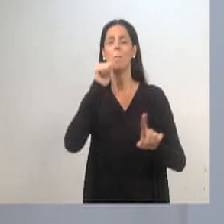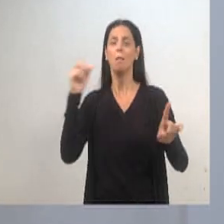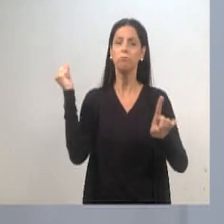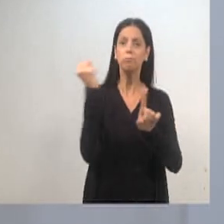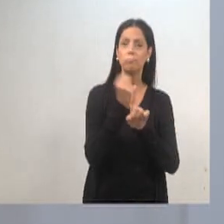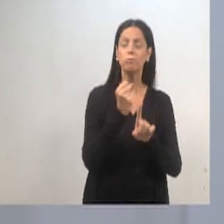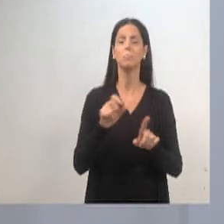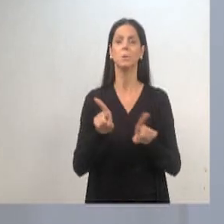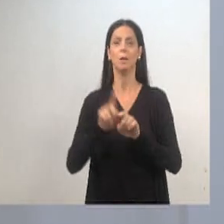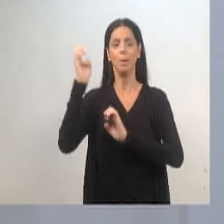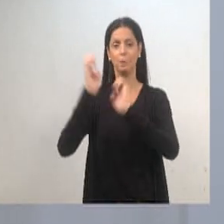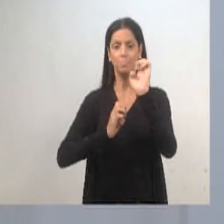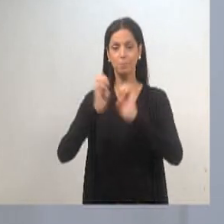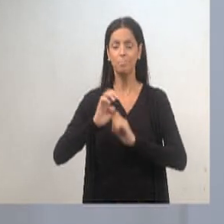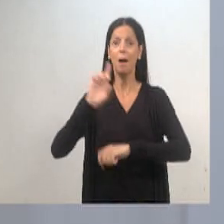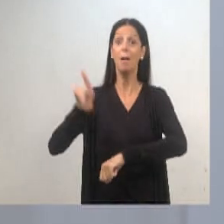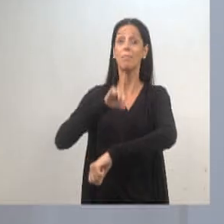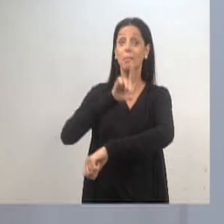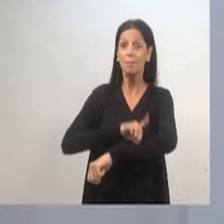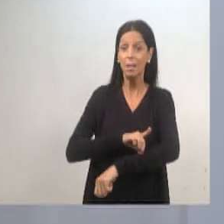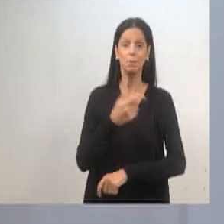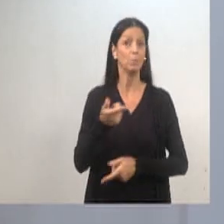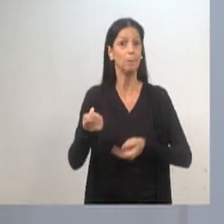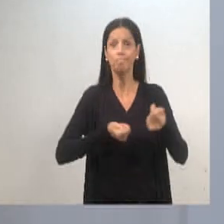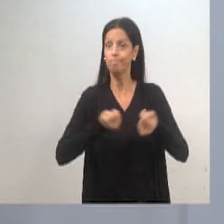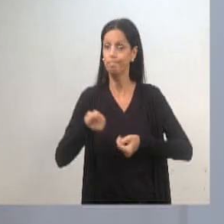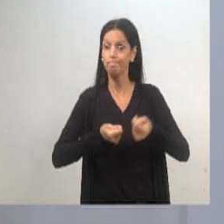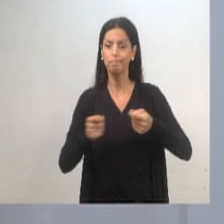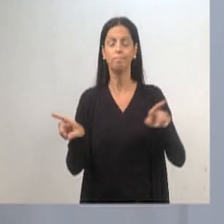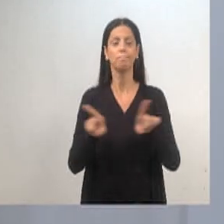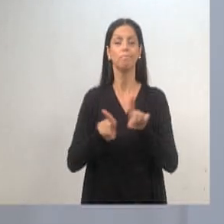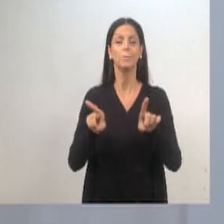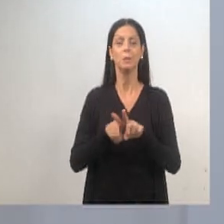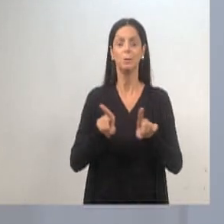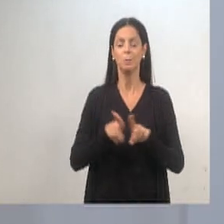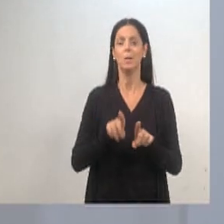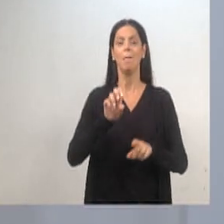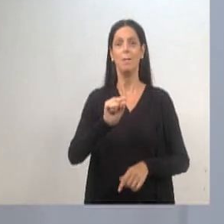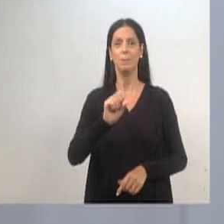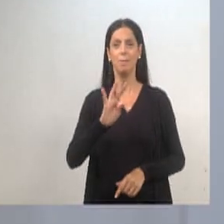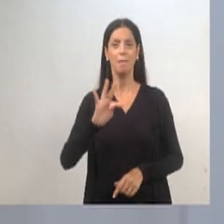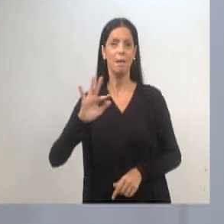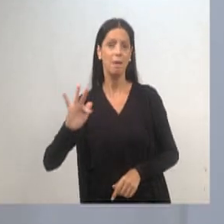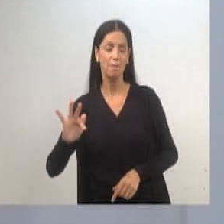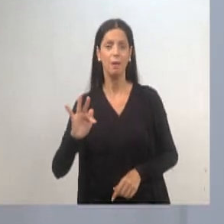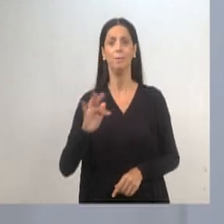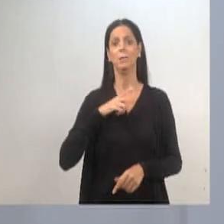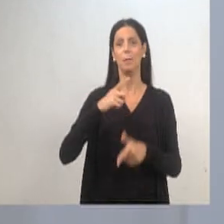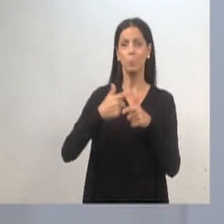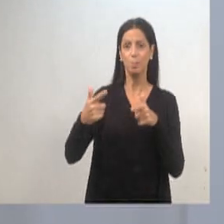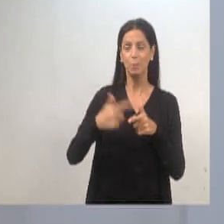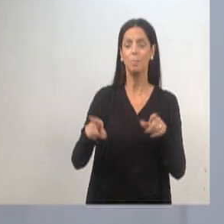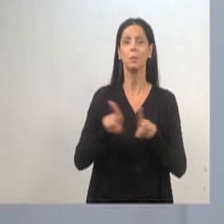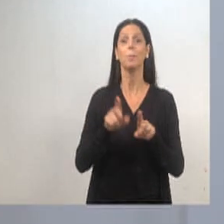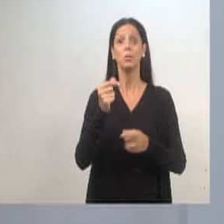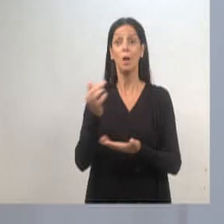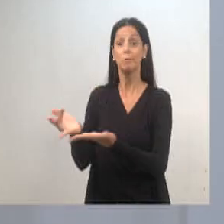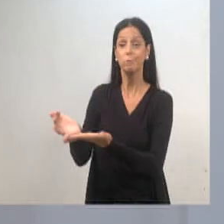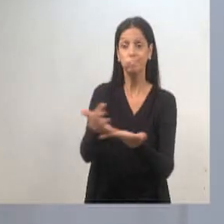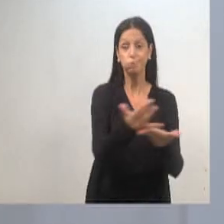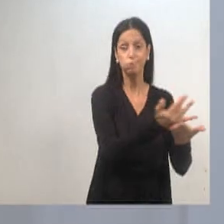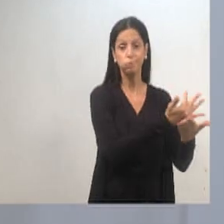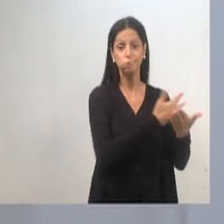Brasil, a dengue que está fora de controle é um recorde também, o ativismo do STF. Vamos falar sobre uma arrecadação recorde de